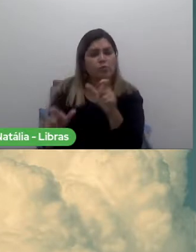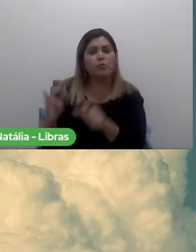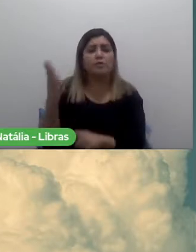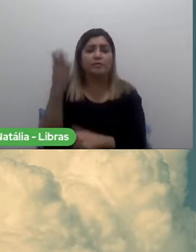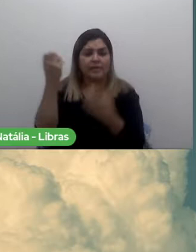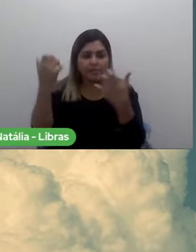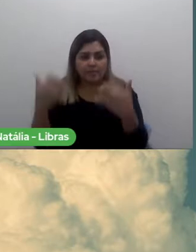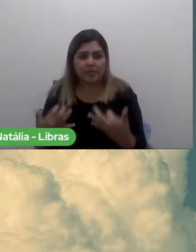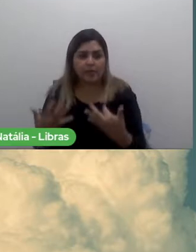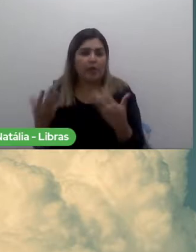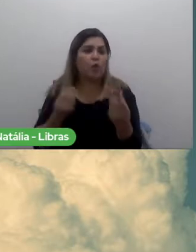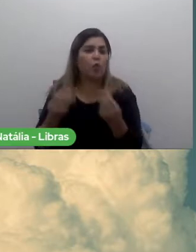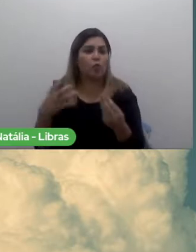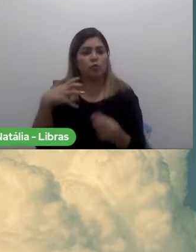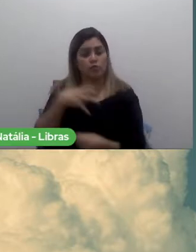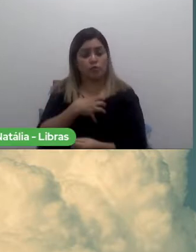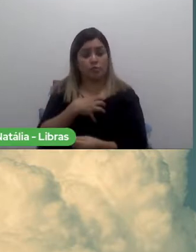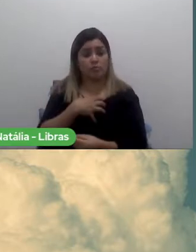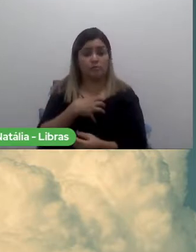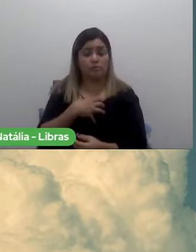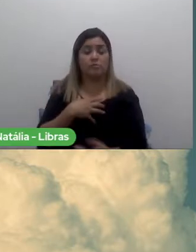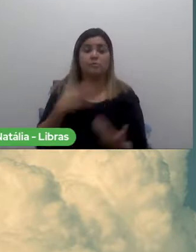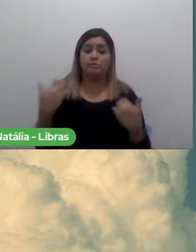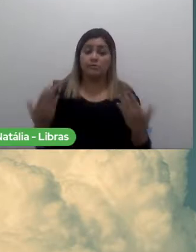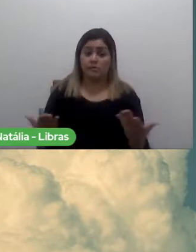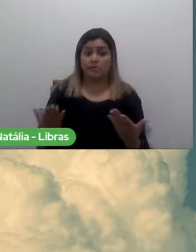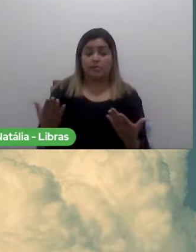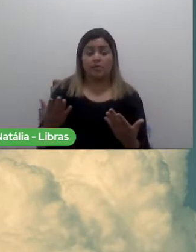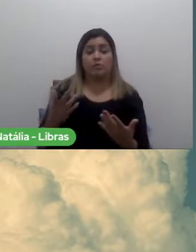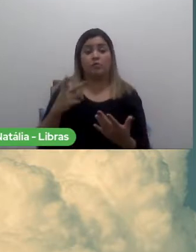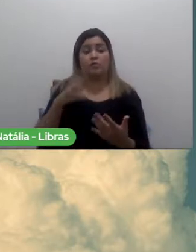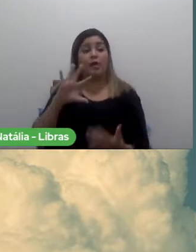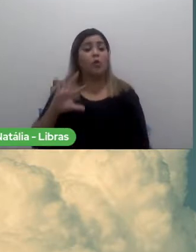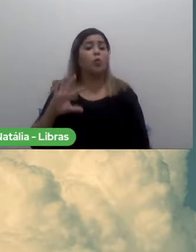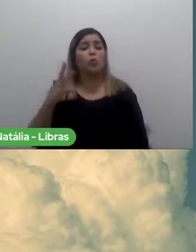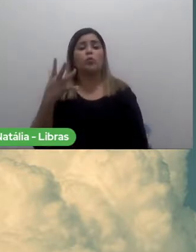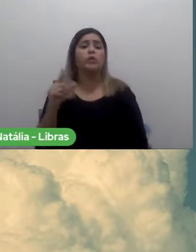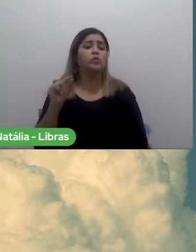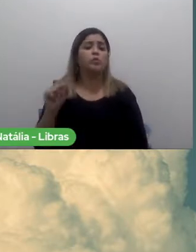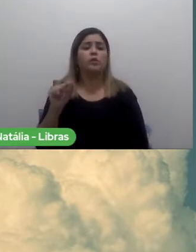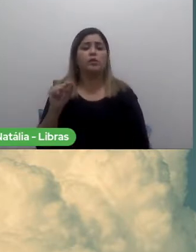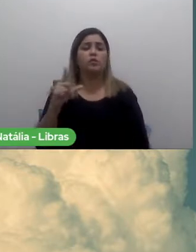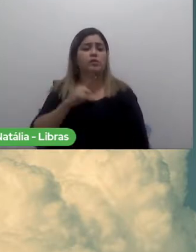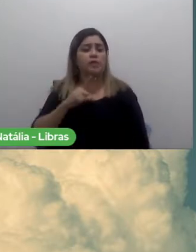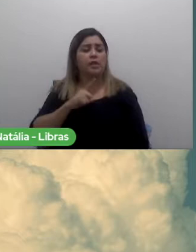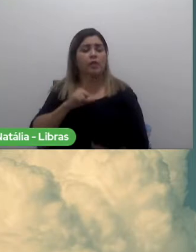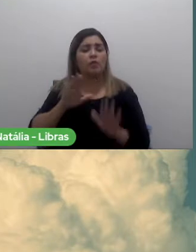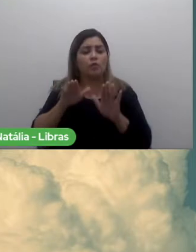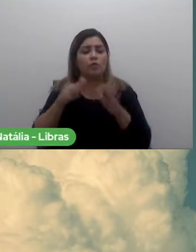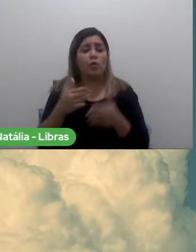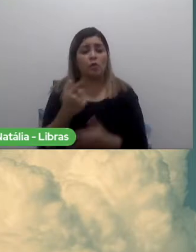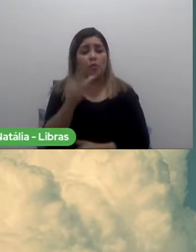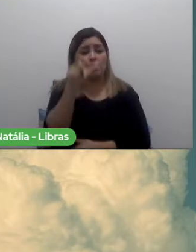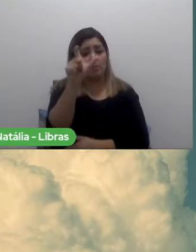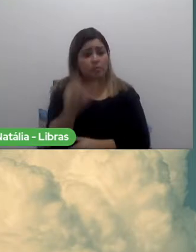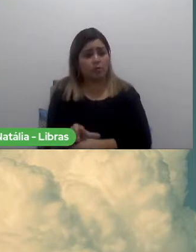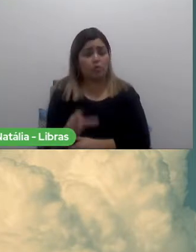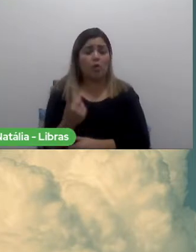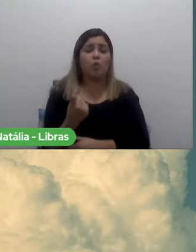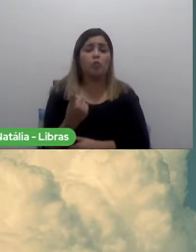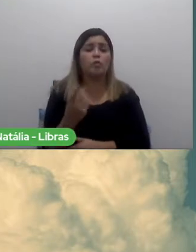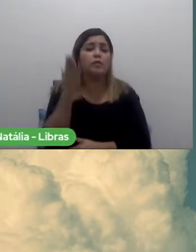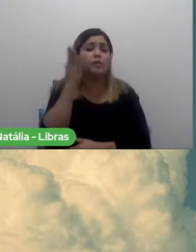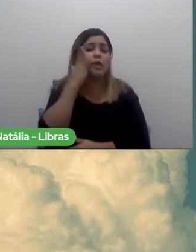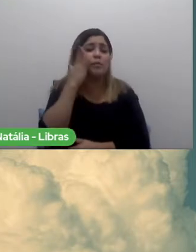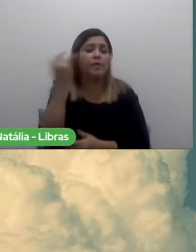explicar. E aí, geralmente, isso é uma consequência também de centralizando essa informação em alguém. Tá? Então, esse aqui é